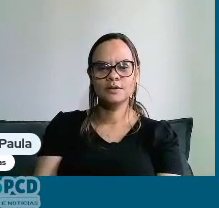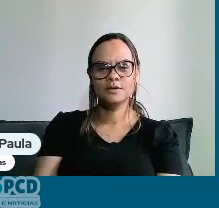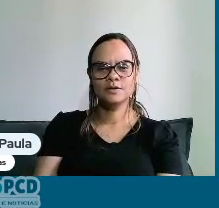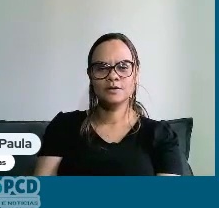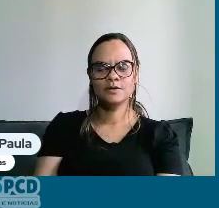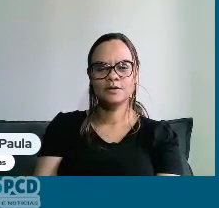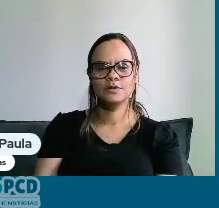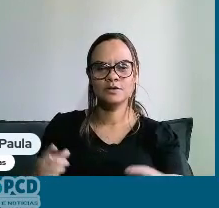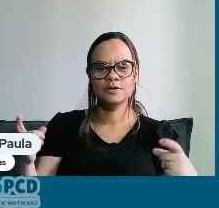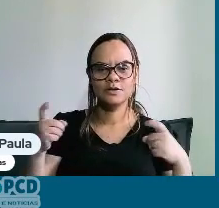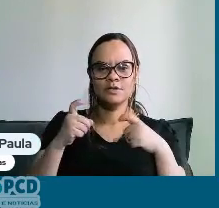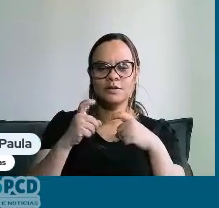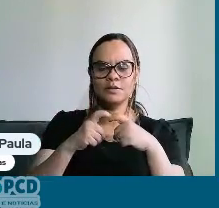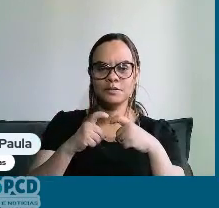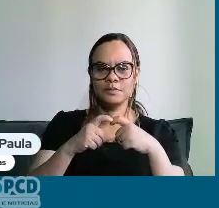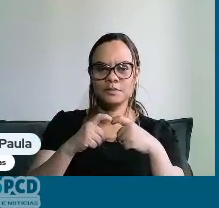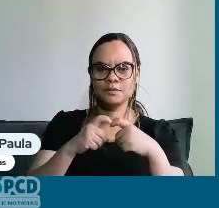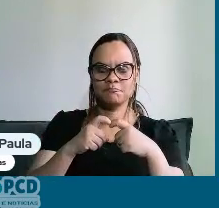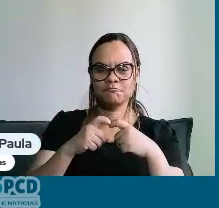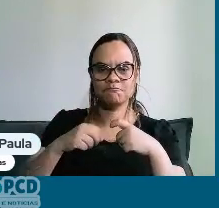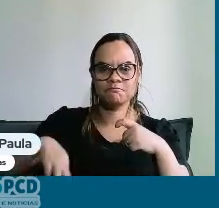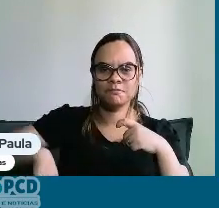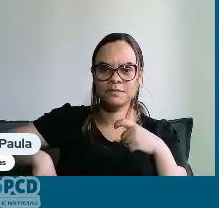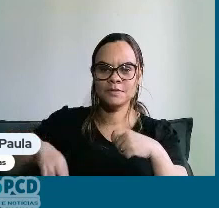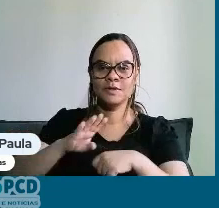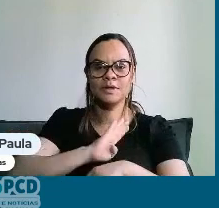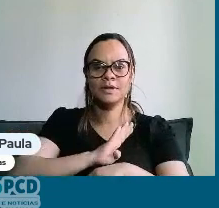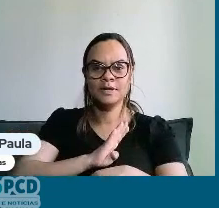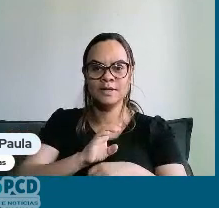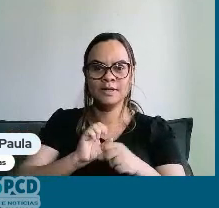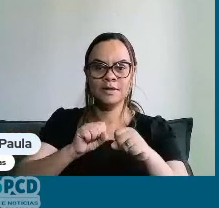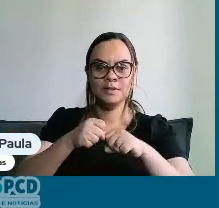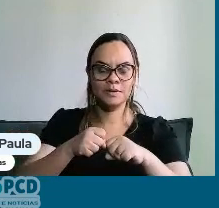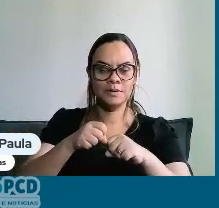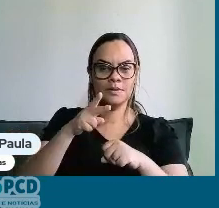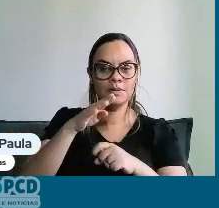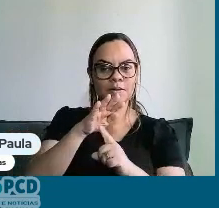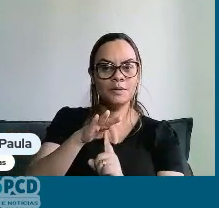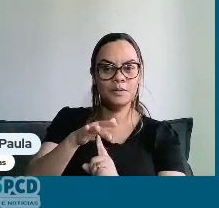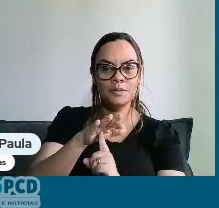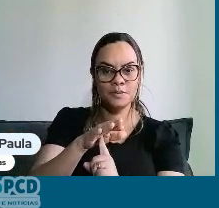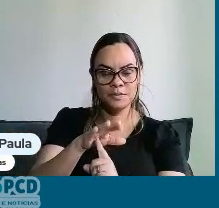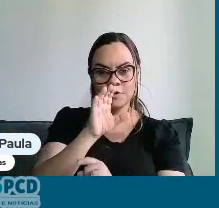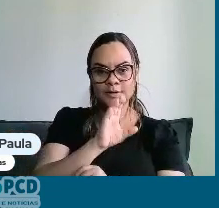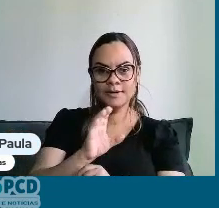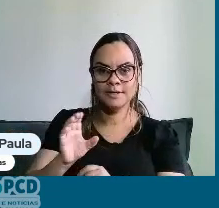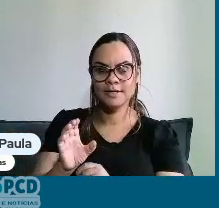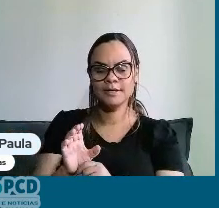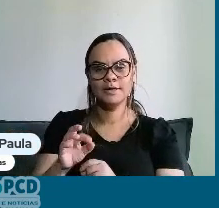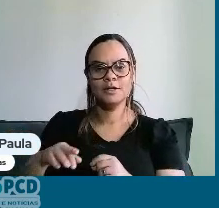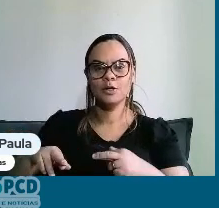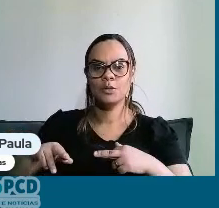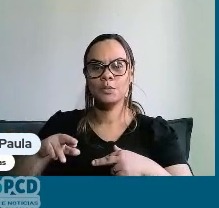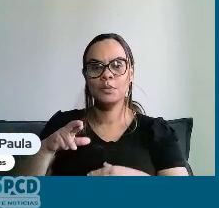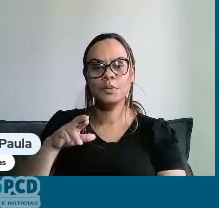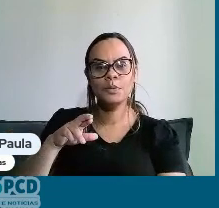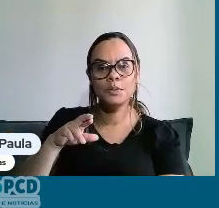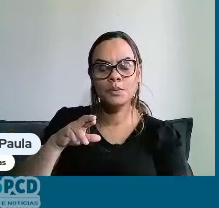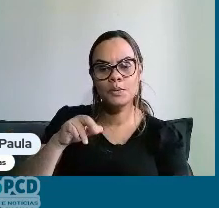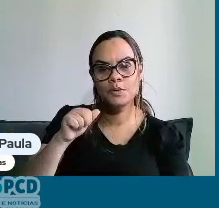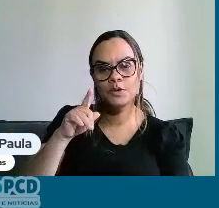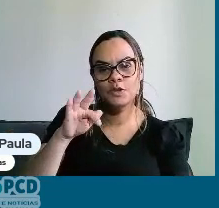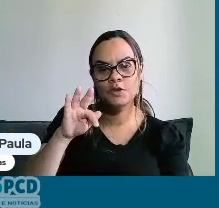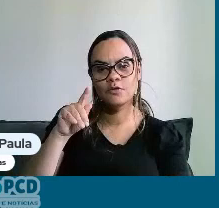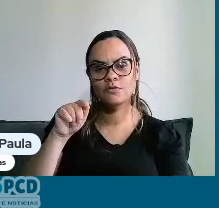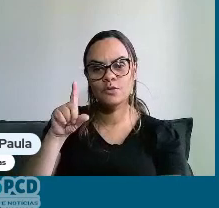sou médico nefrologista, né? Sou formado pela Pontifícia Universidade Católica do Paraná, né? Especialista em nefrologia pelo Hospital Santa